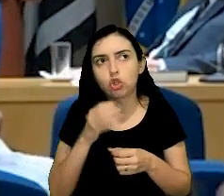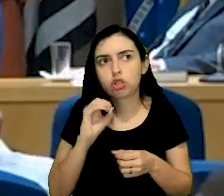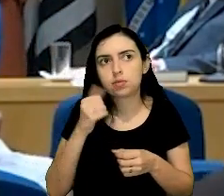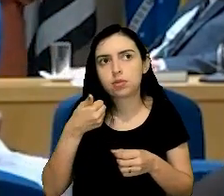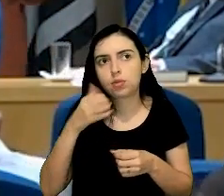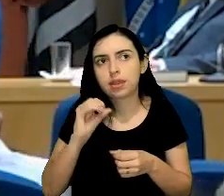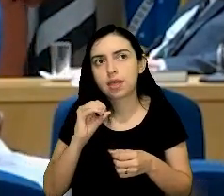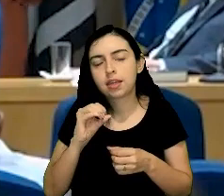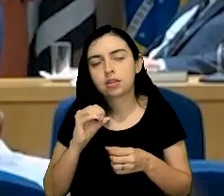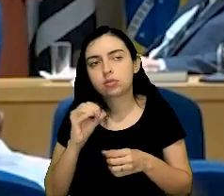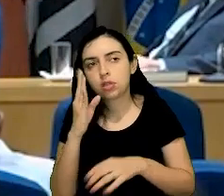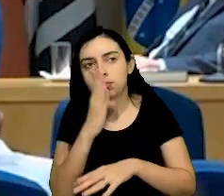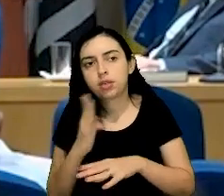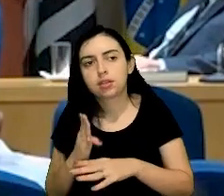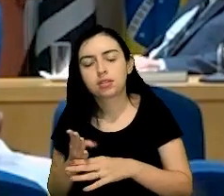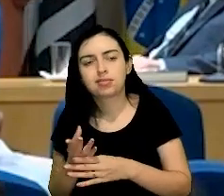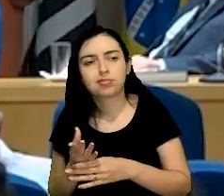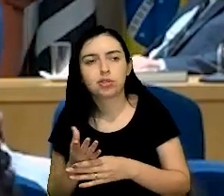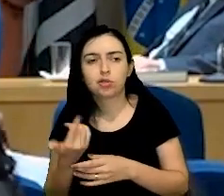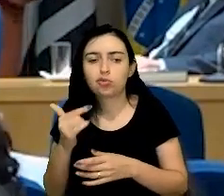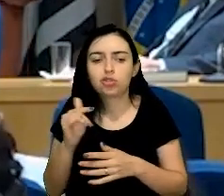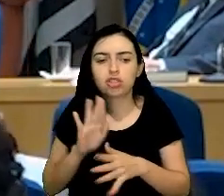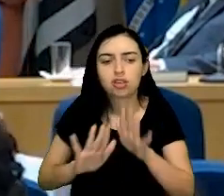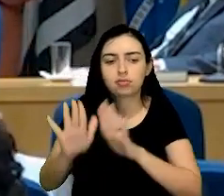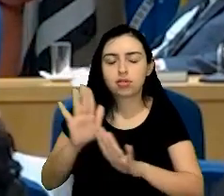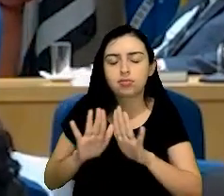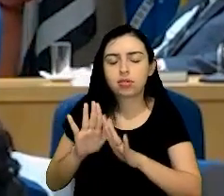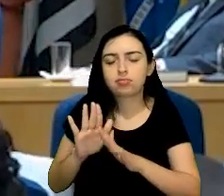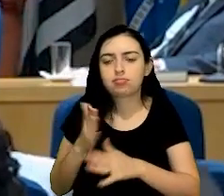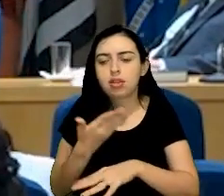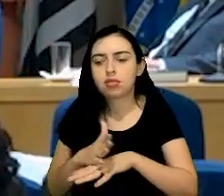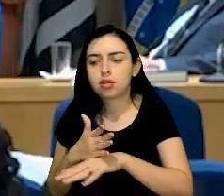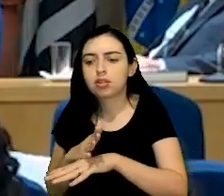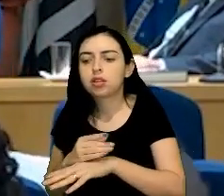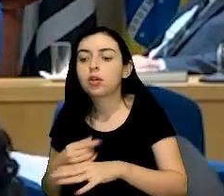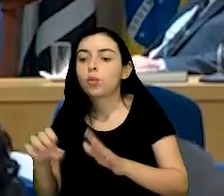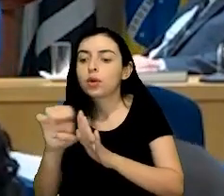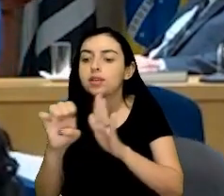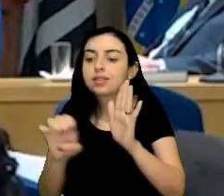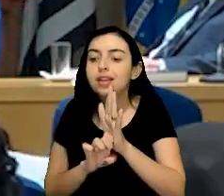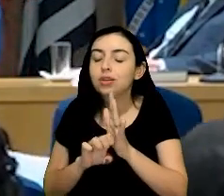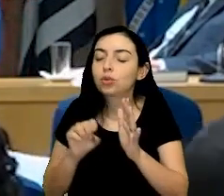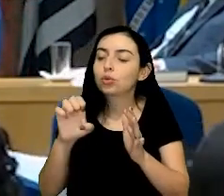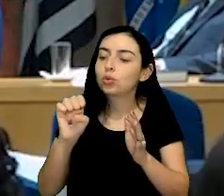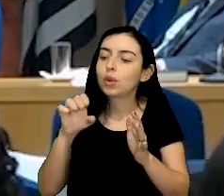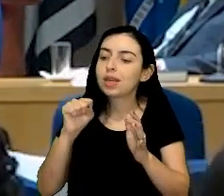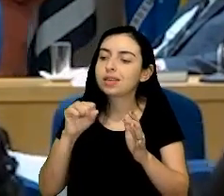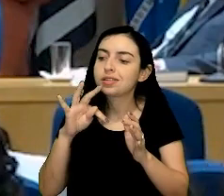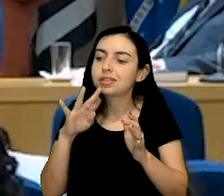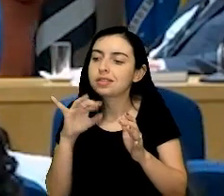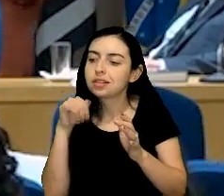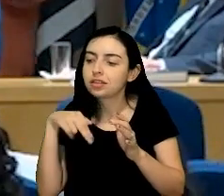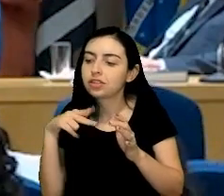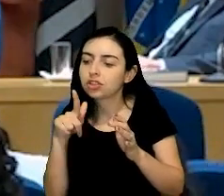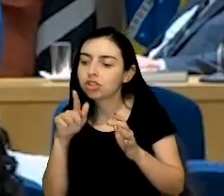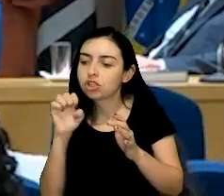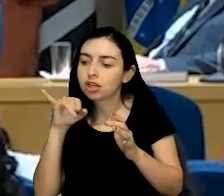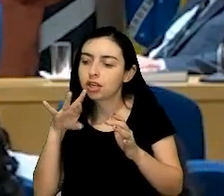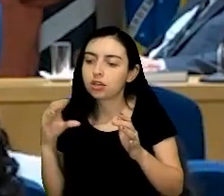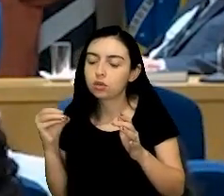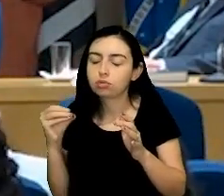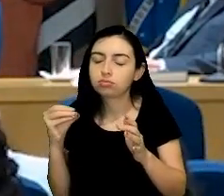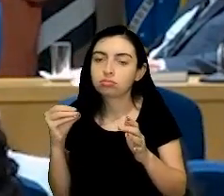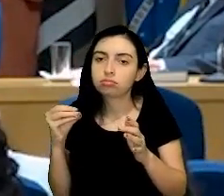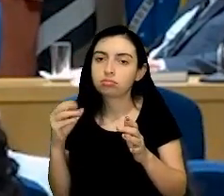absolutamente despreparada, ainda se trabalhava com o Estatuto do Estrangeiro, né? Era 2010, 2011, 12, e a Missão Paz em